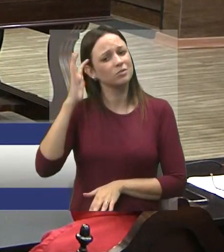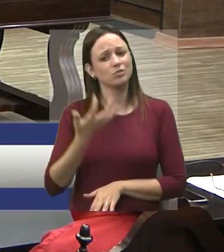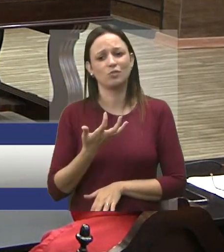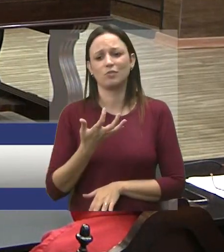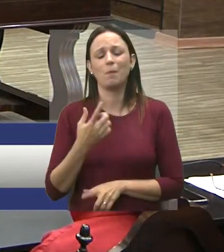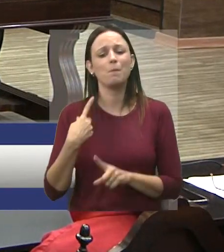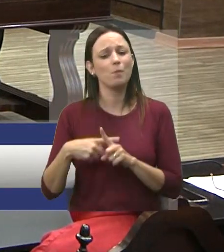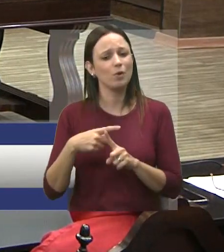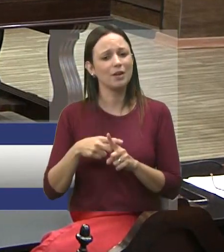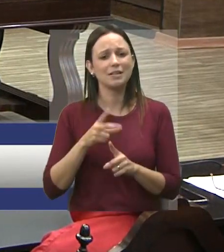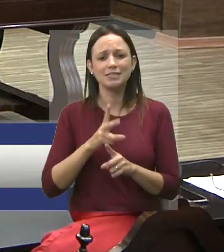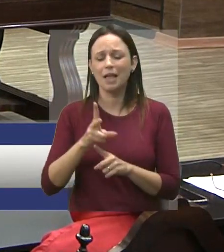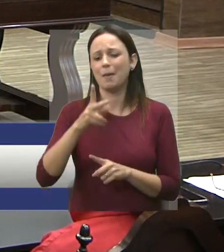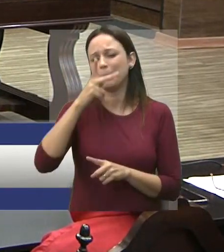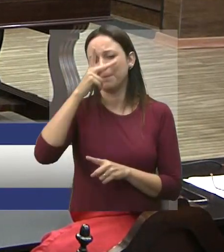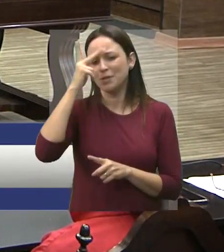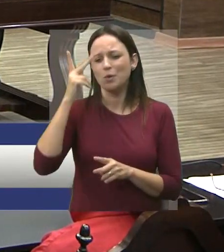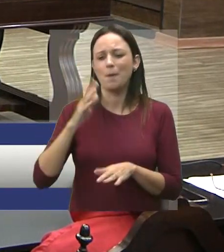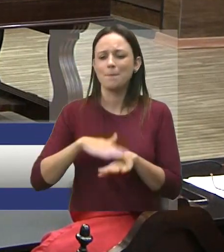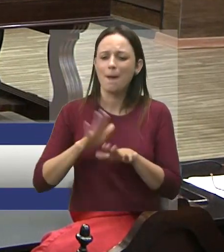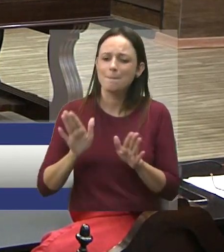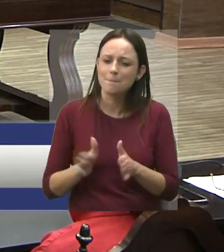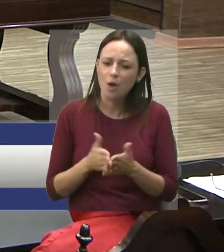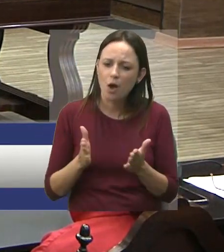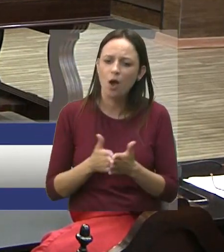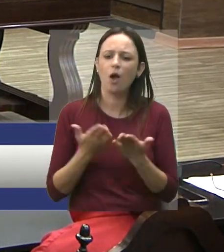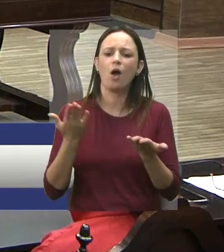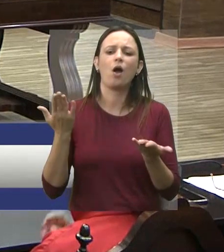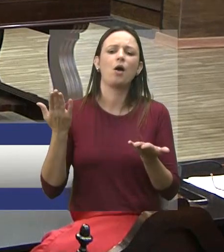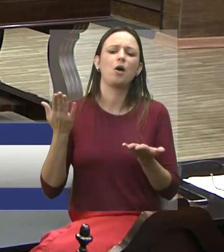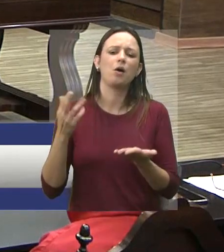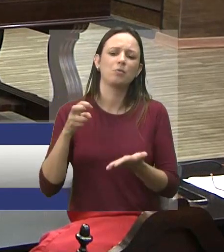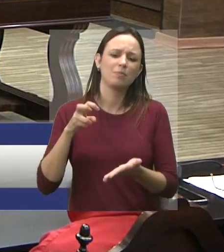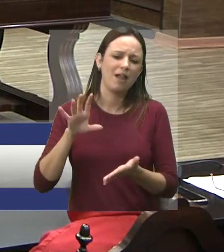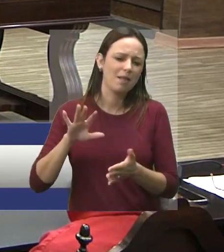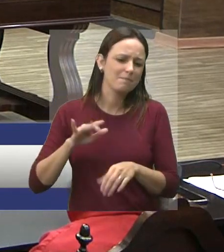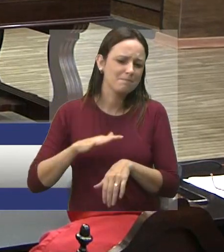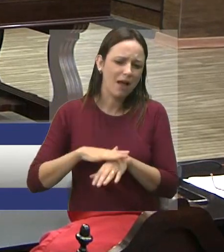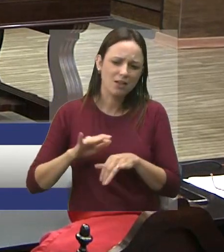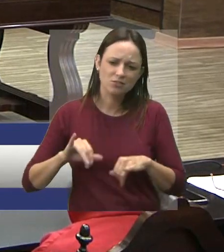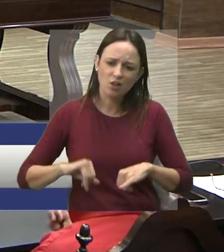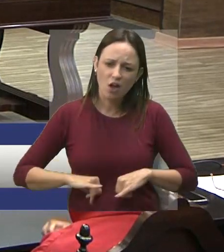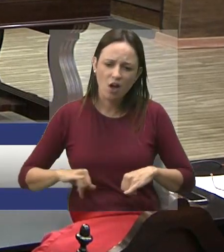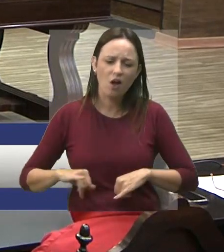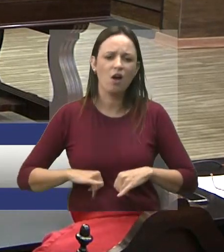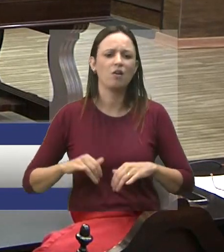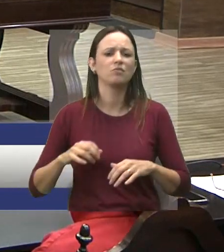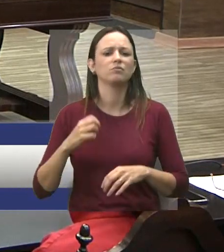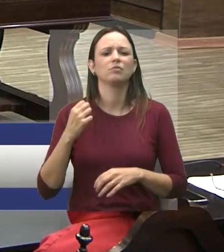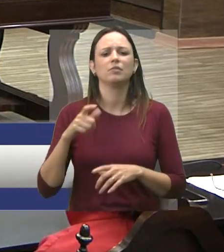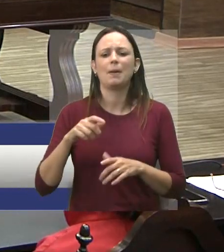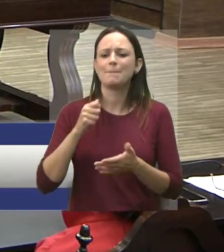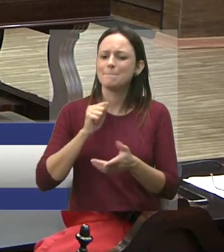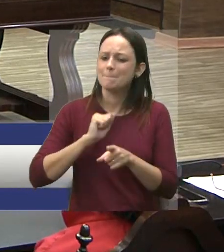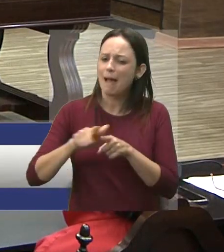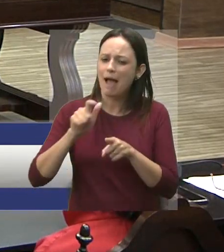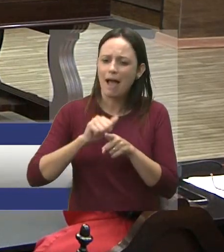penalizar o trabalhador mais pobre, que começa a trabalhar mais cedo, vai ter que pagar por mais